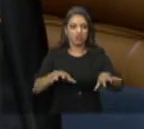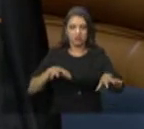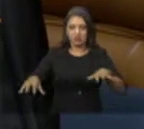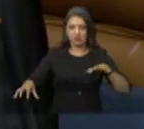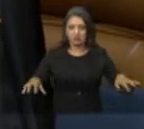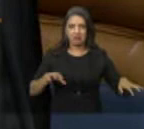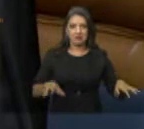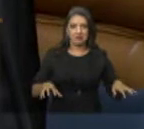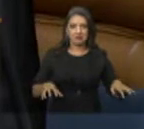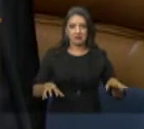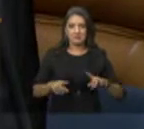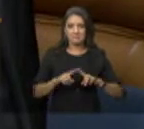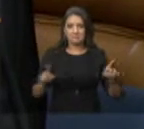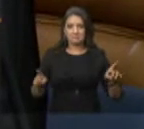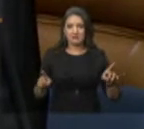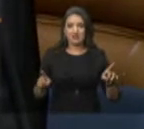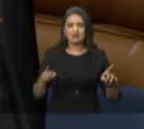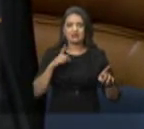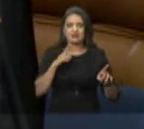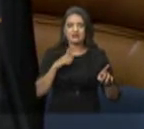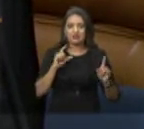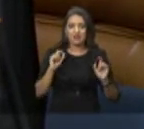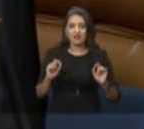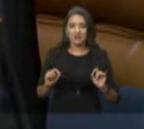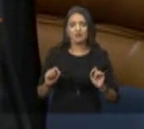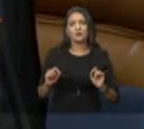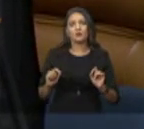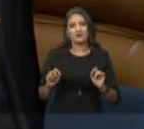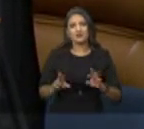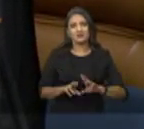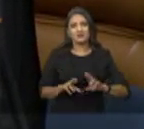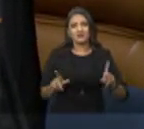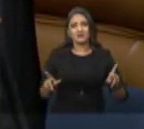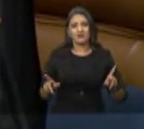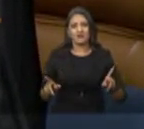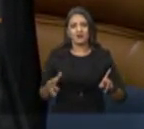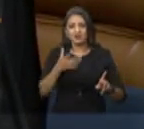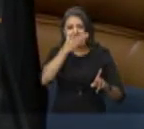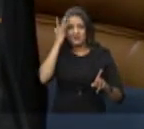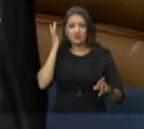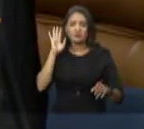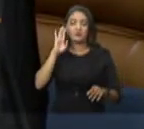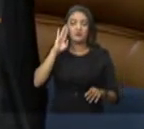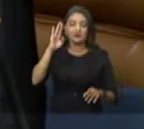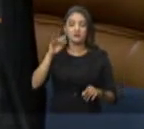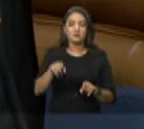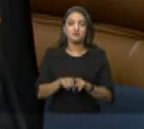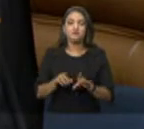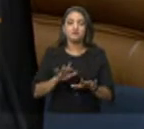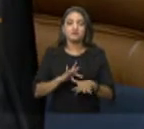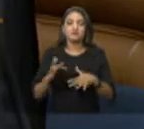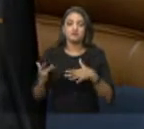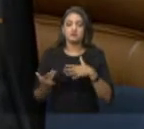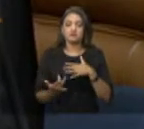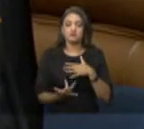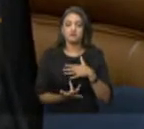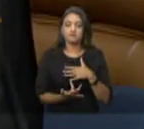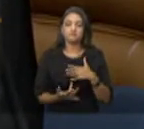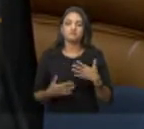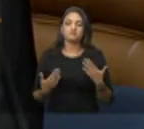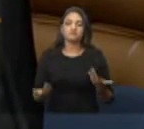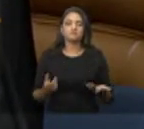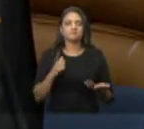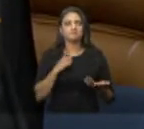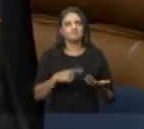constantemente as mesmas ideias de resto comuns em nossos dias sobretudo nas mídias sociais o entendimento muito